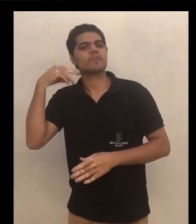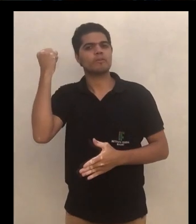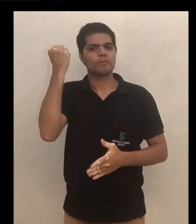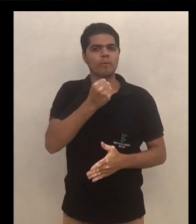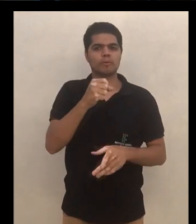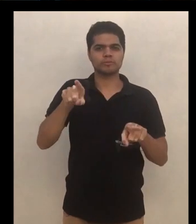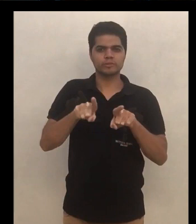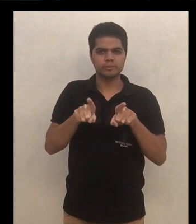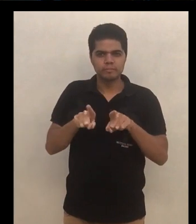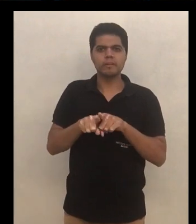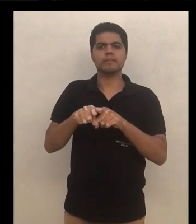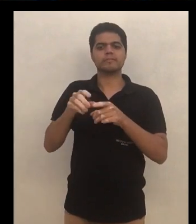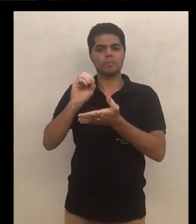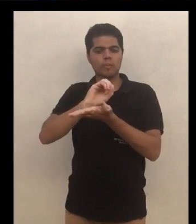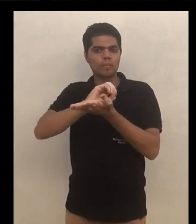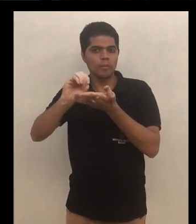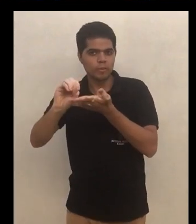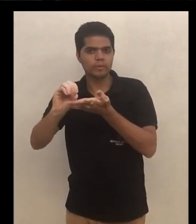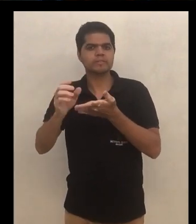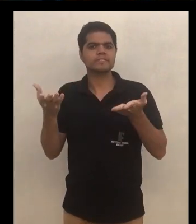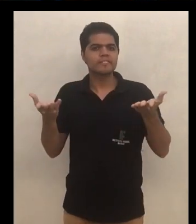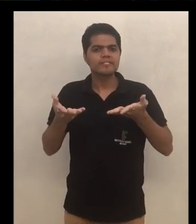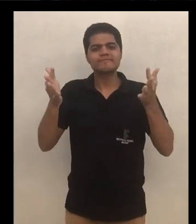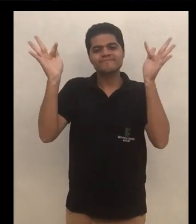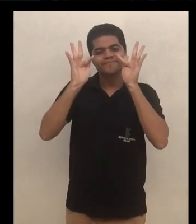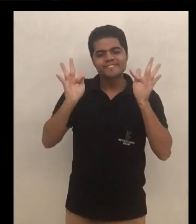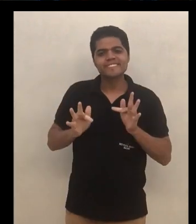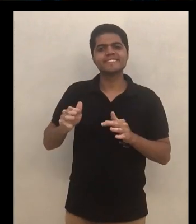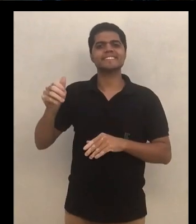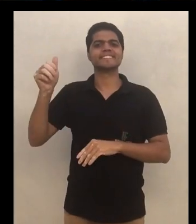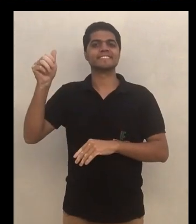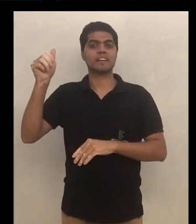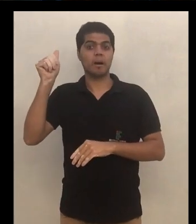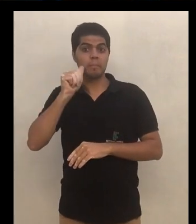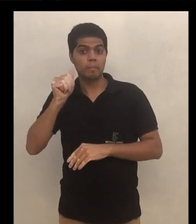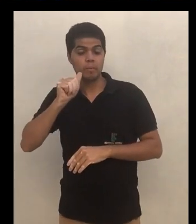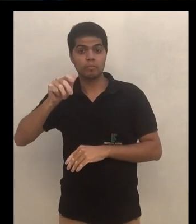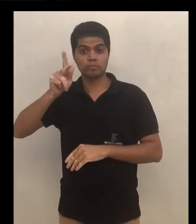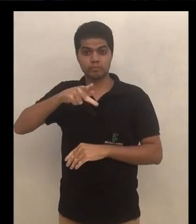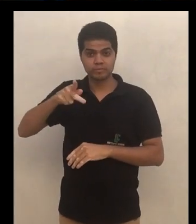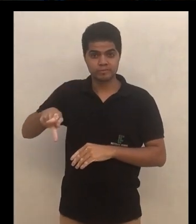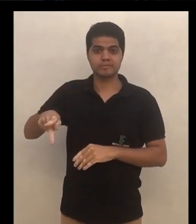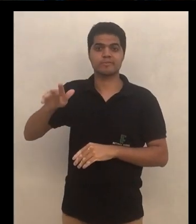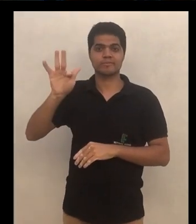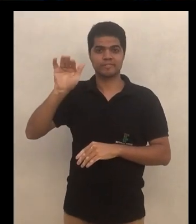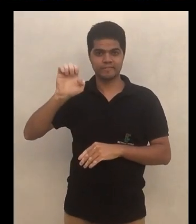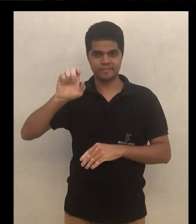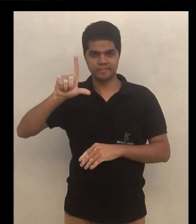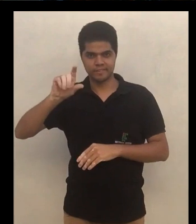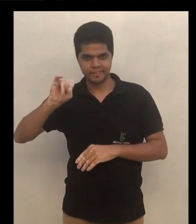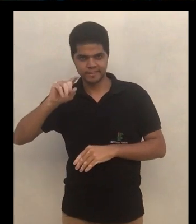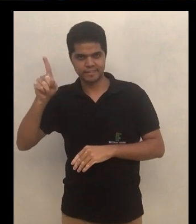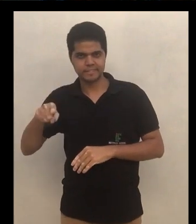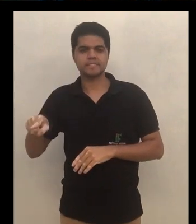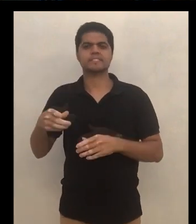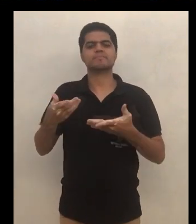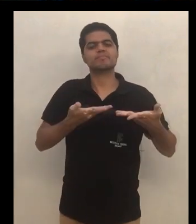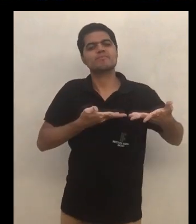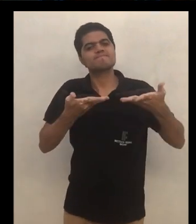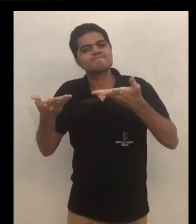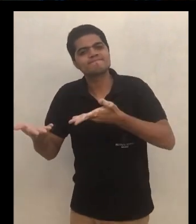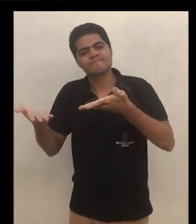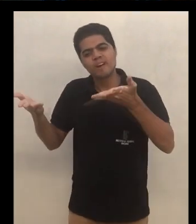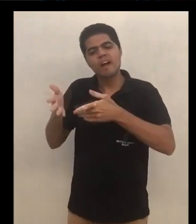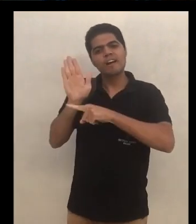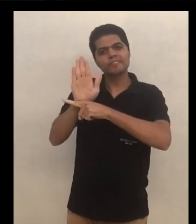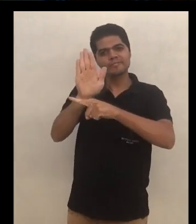Eu agradeço a professora Feliz pelo convite, por a gente estar podendo contribuir com o sistema orgânico nesse